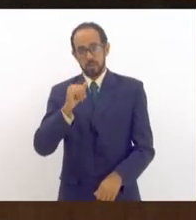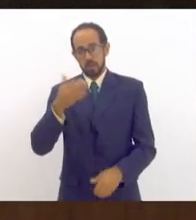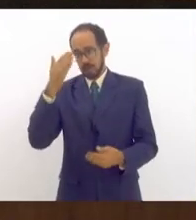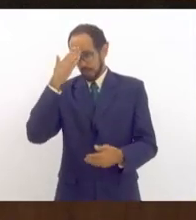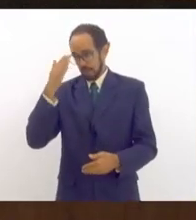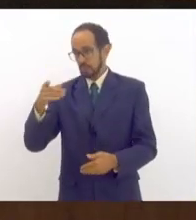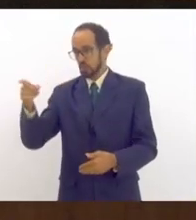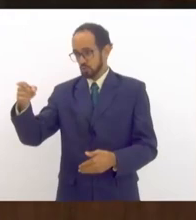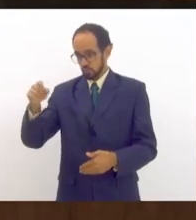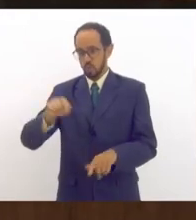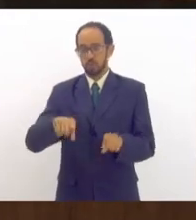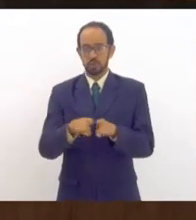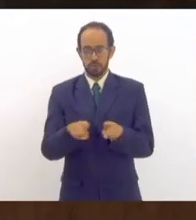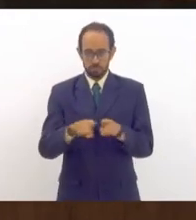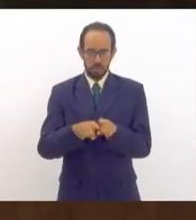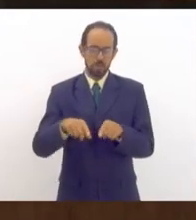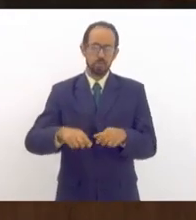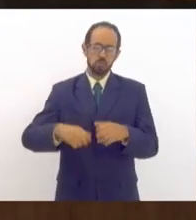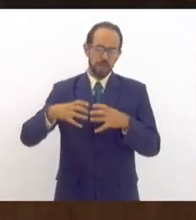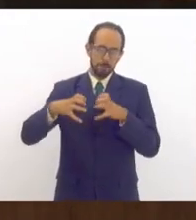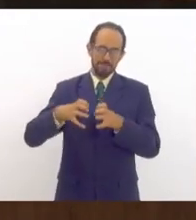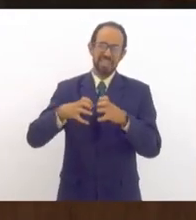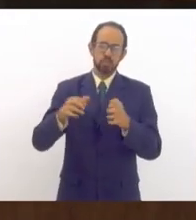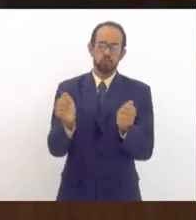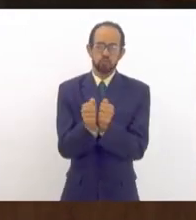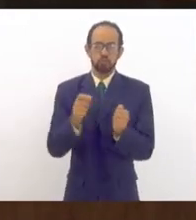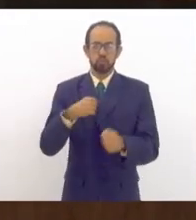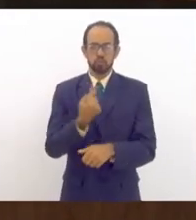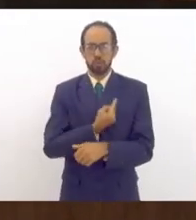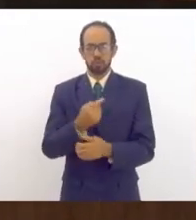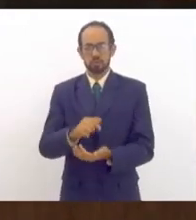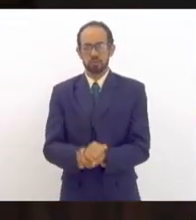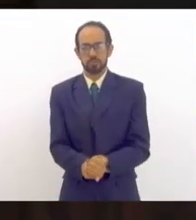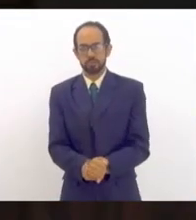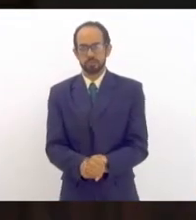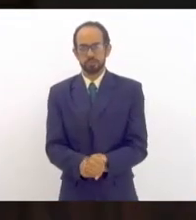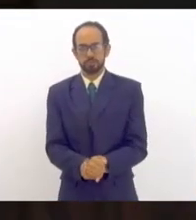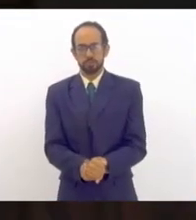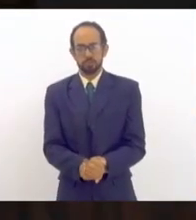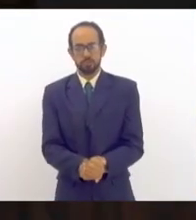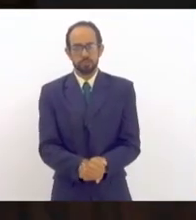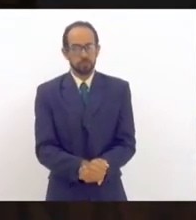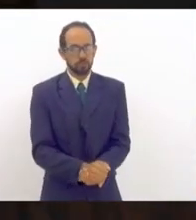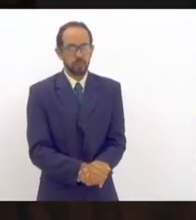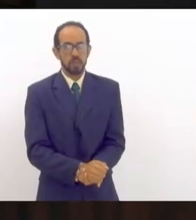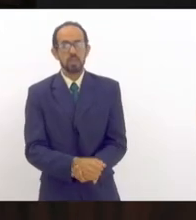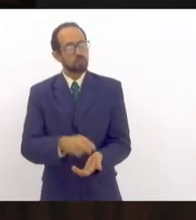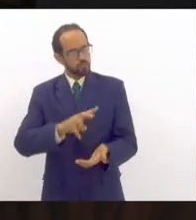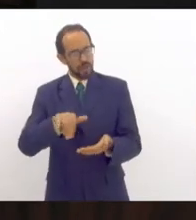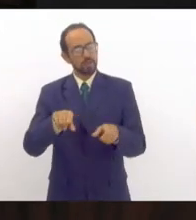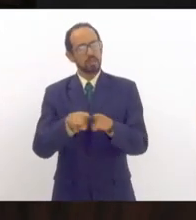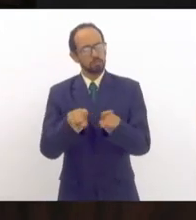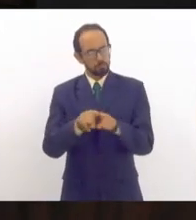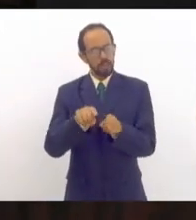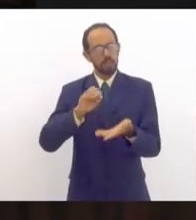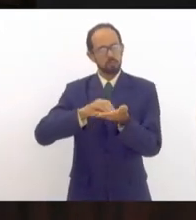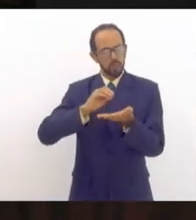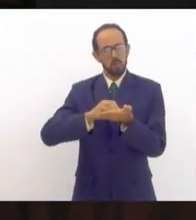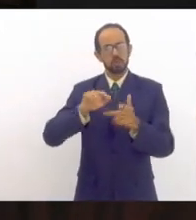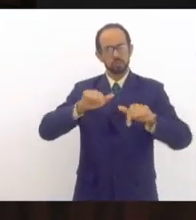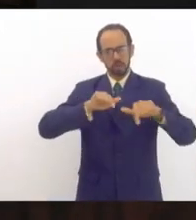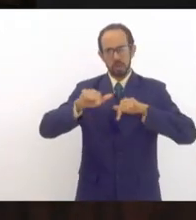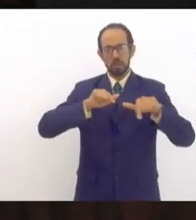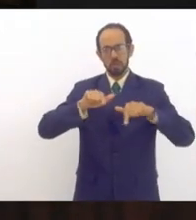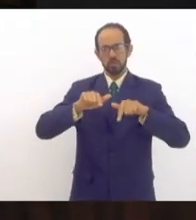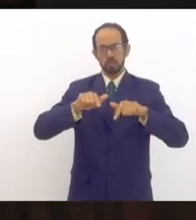de estar entrando também nessa briga com a gente tá bom Deputado e isso é muito importante a gente só vai ver desemprego Não tem problema que a partir do momento